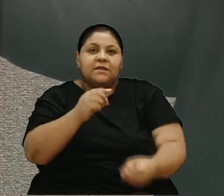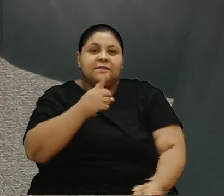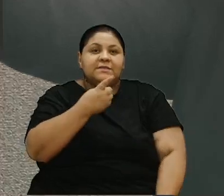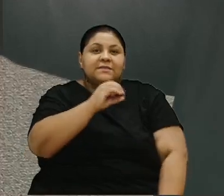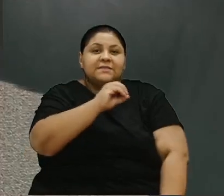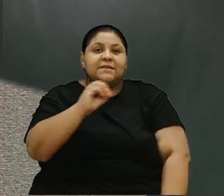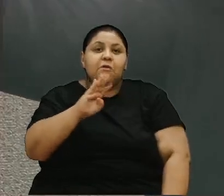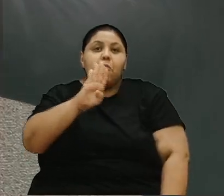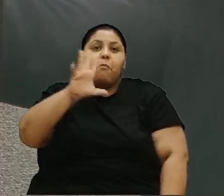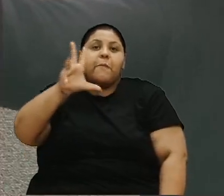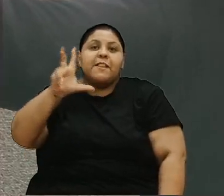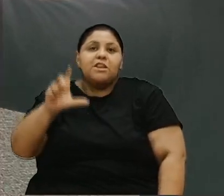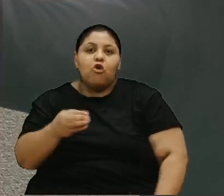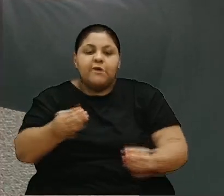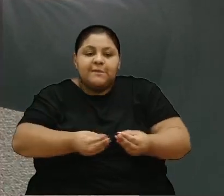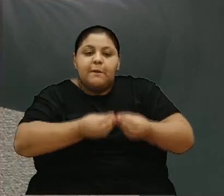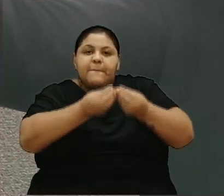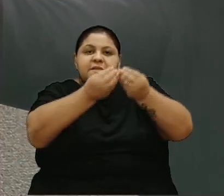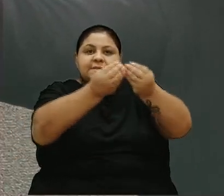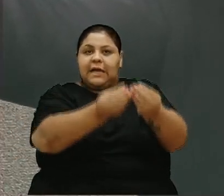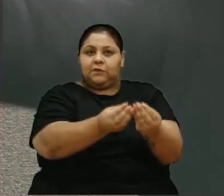bilhões emprestados.